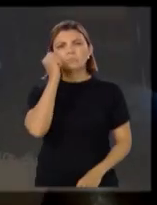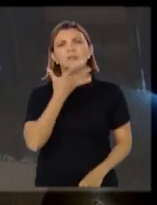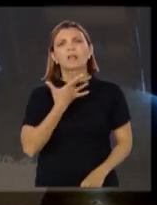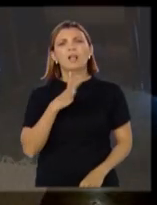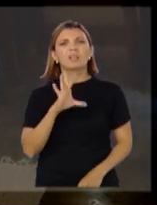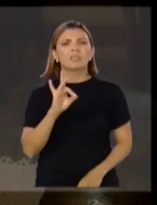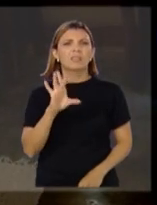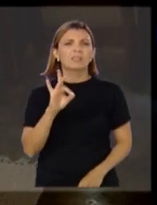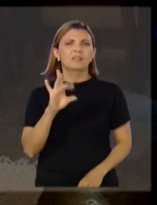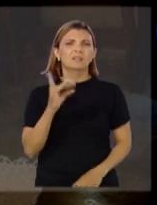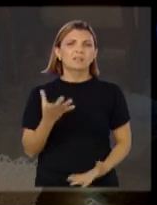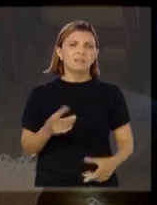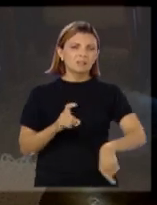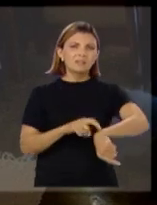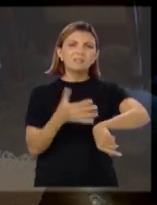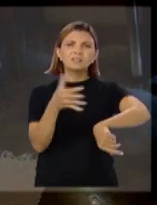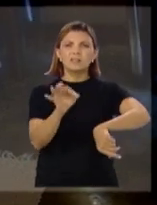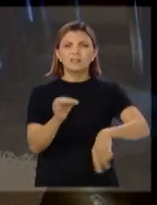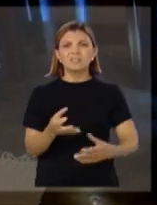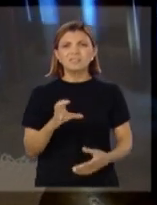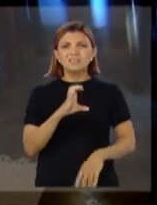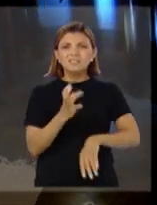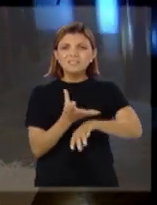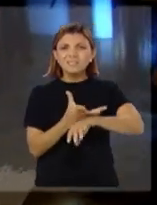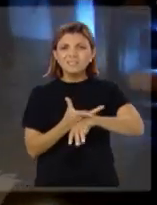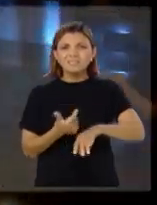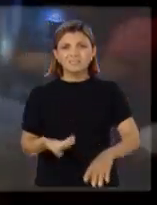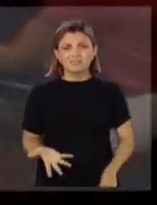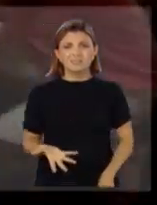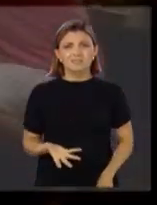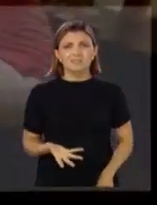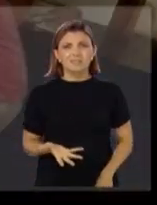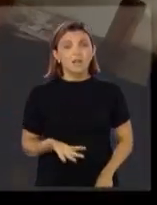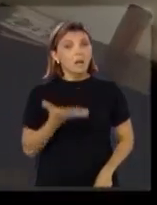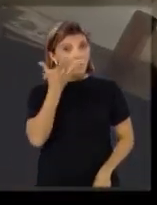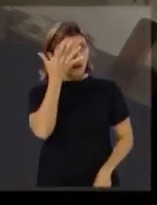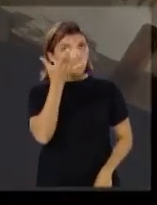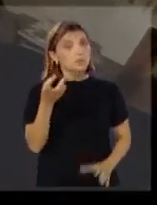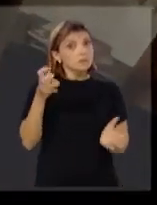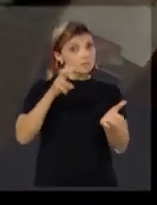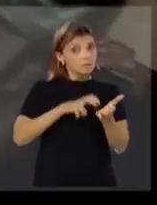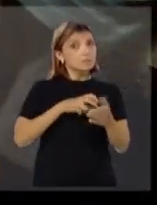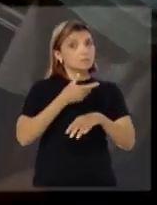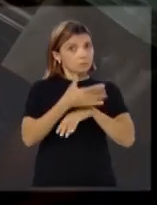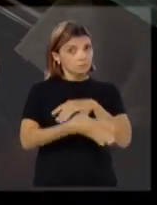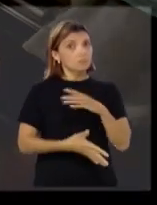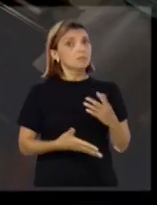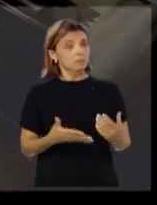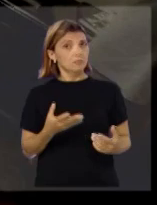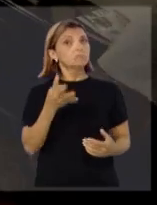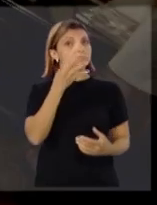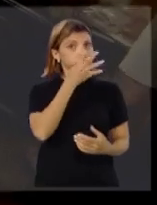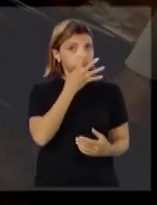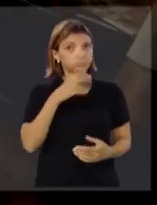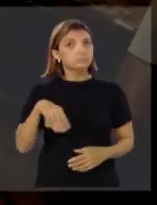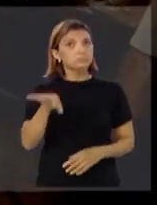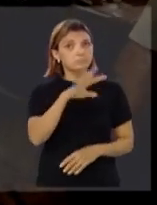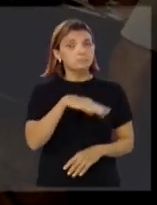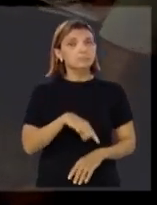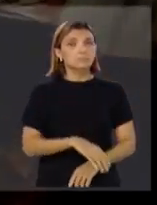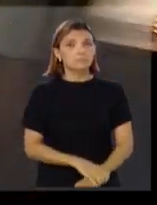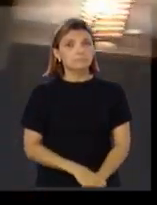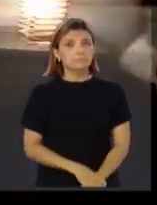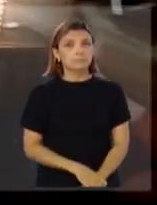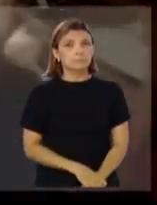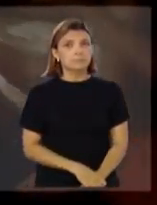Não dá pra dormir tão cedo, hein? São nem 10 horas. Ah, o Josias falou que amanhã tudo começa muito cedo por aqui,